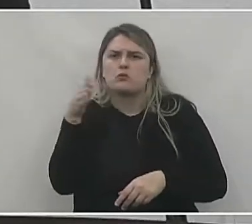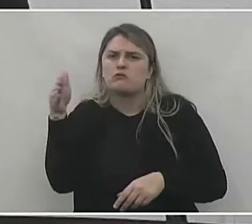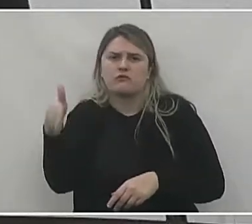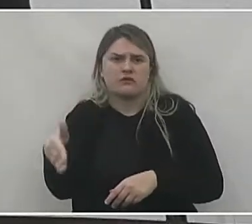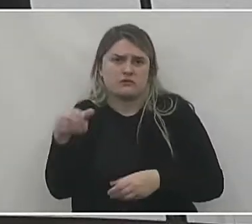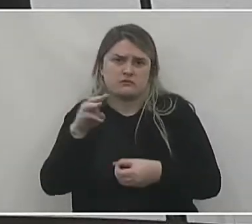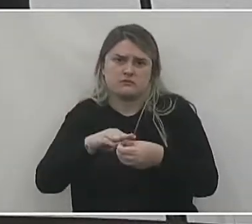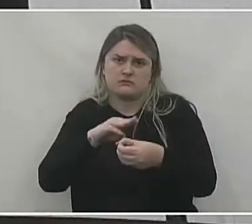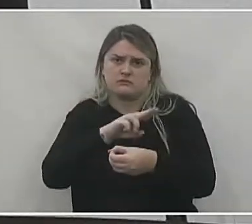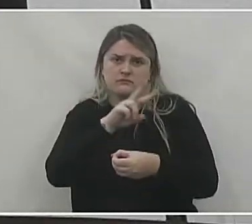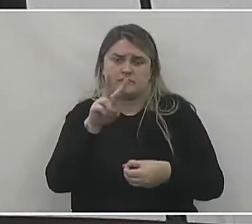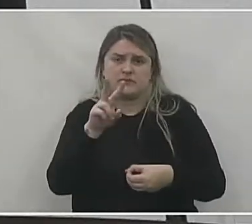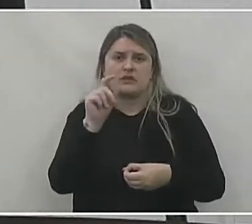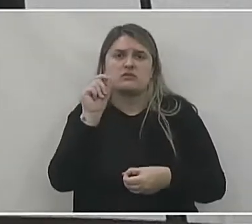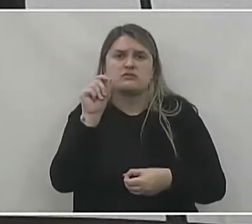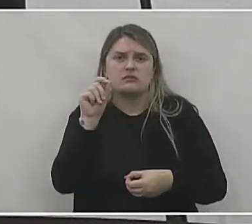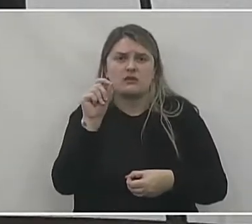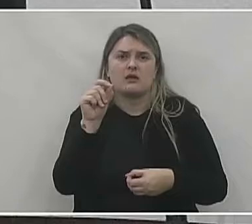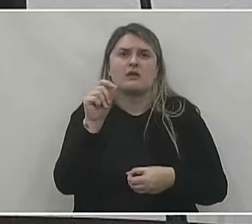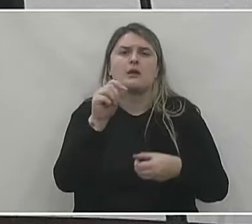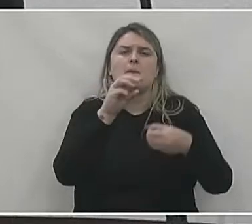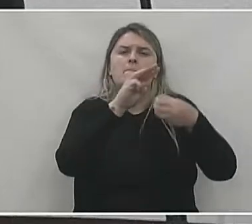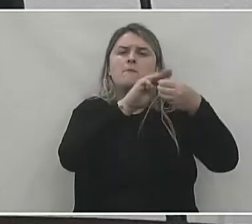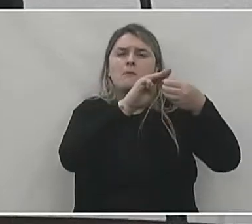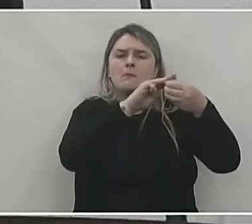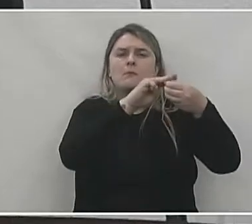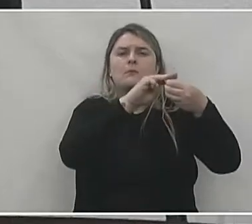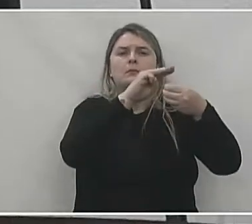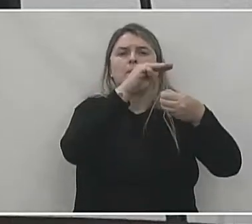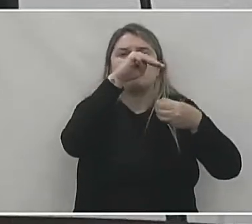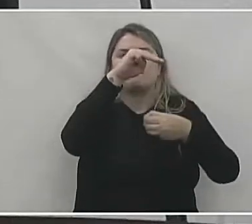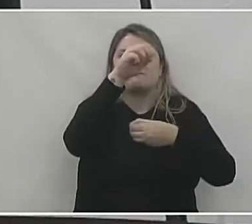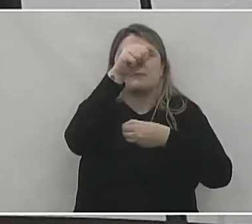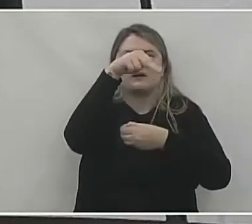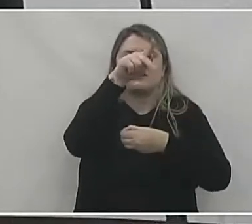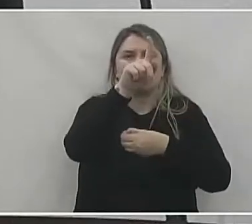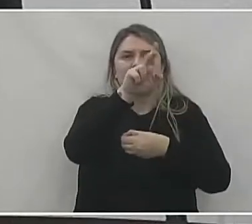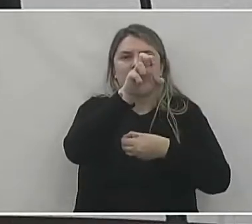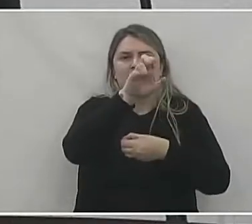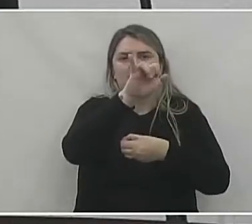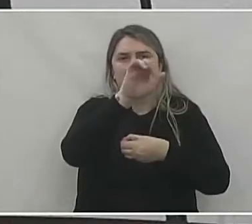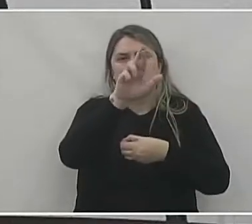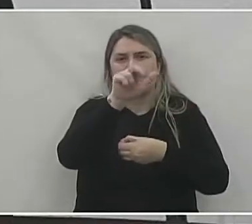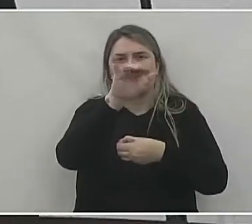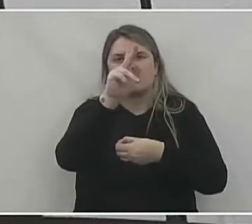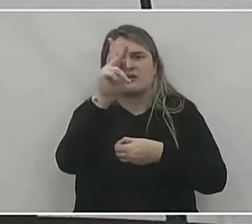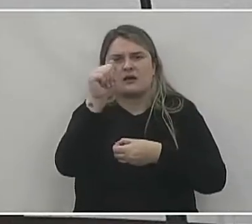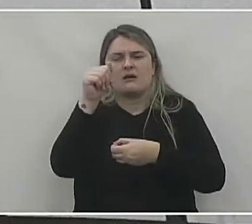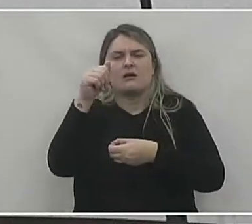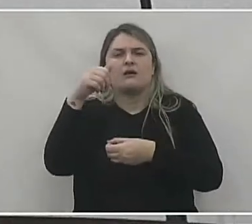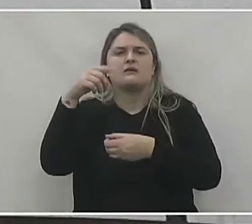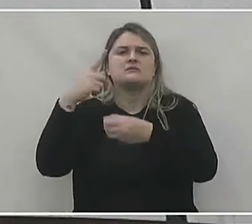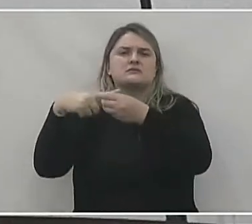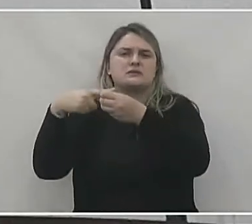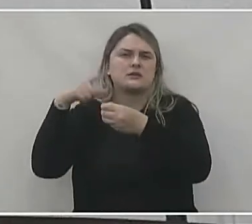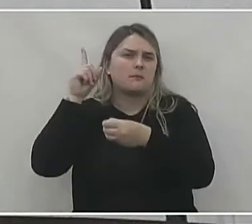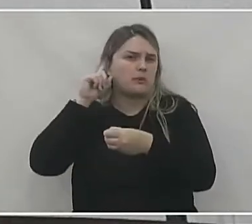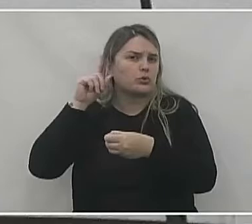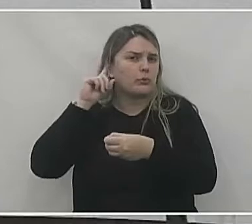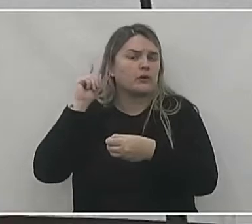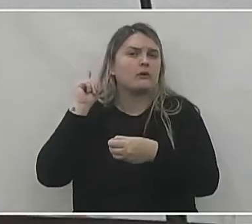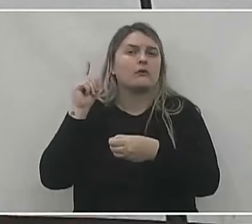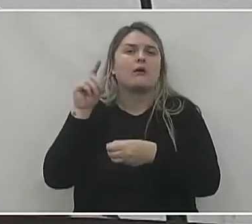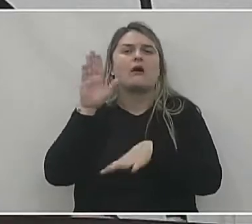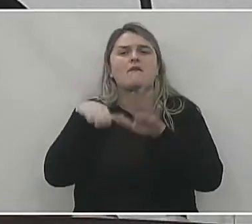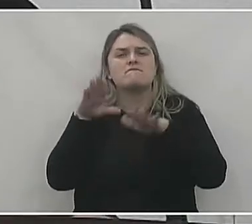aqui. A pessoa que está de Mangueirinha, Pato Branco, ela vai via Guarapuava. Quem passa aqui, às